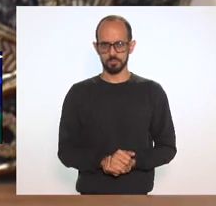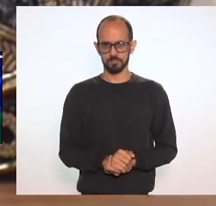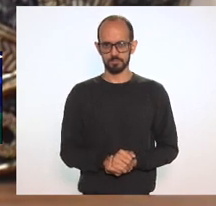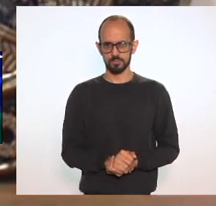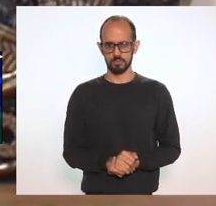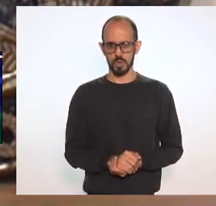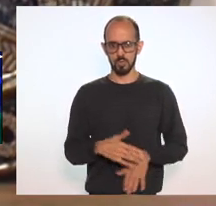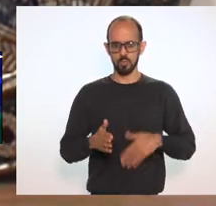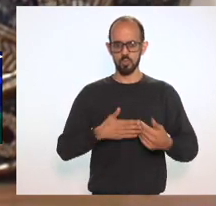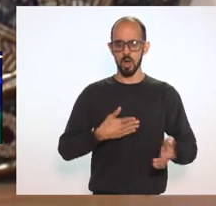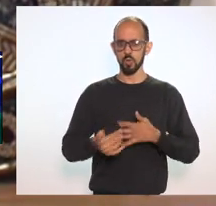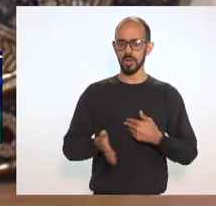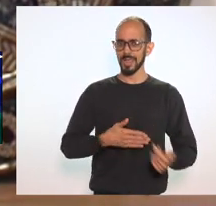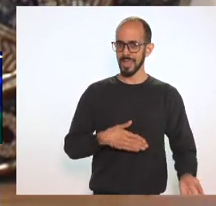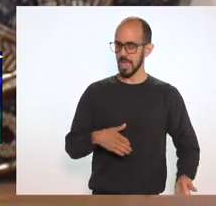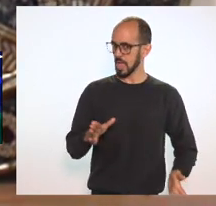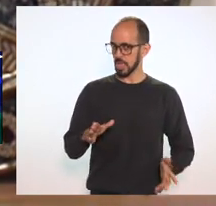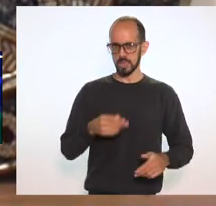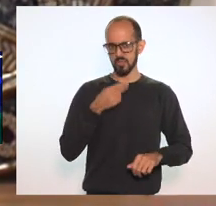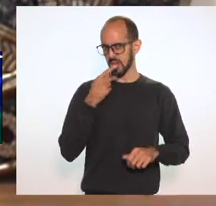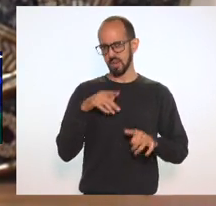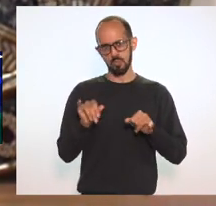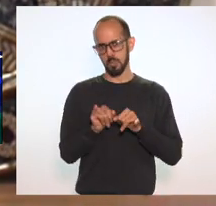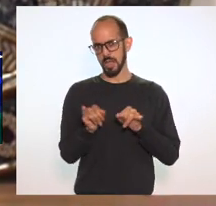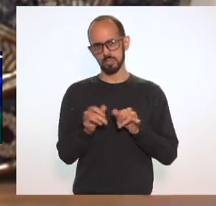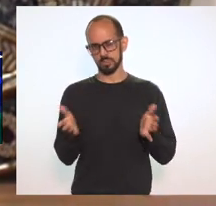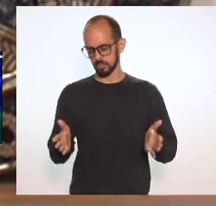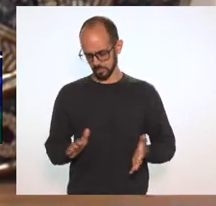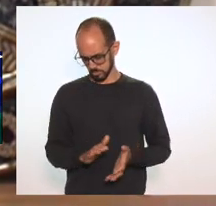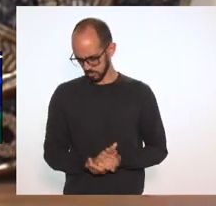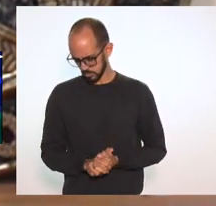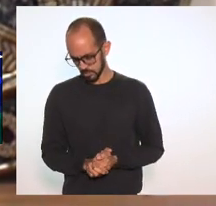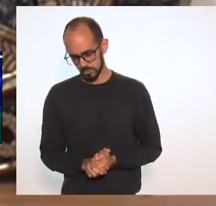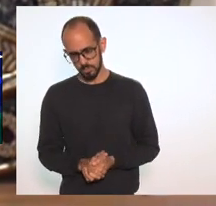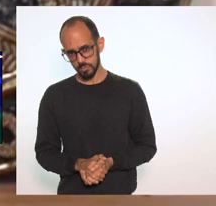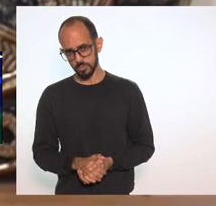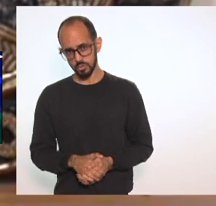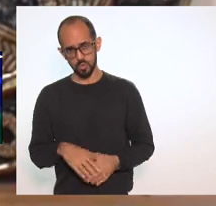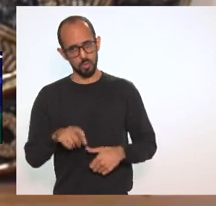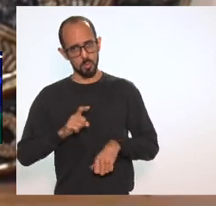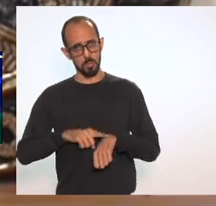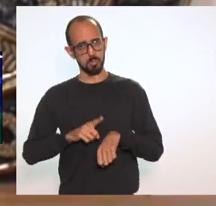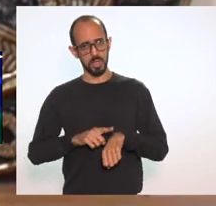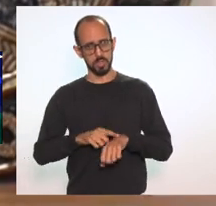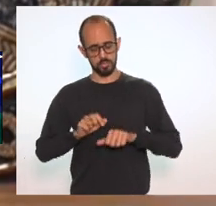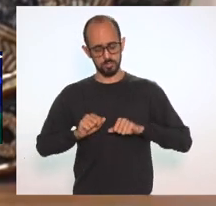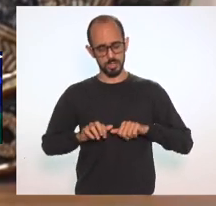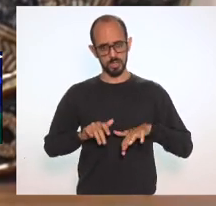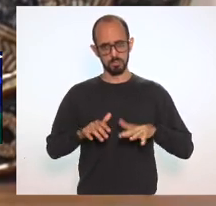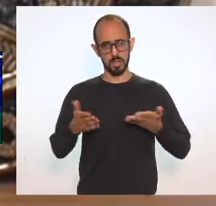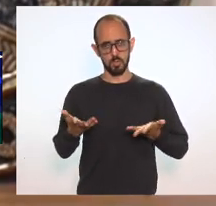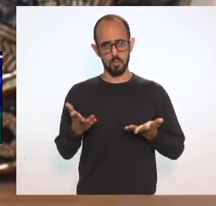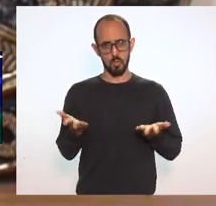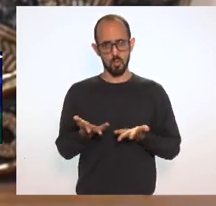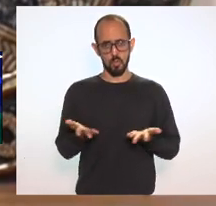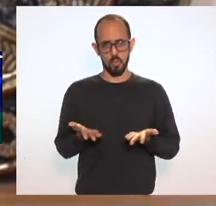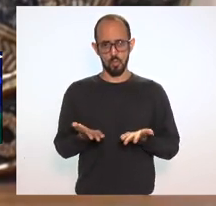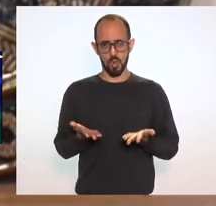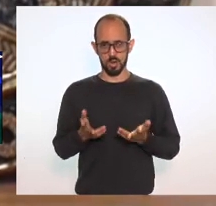em qualquer um que falhar tá falando besteira é uma pandemia como essa nós vamos